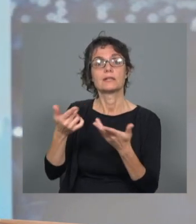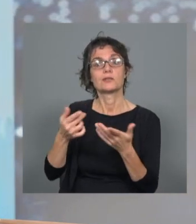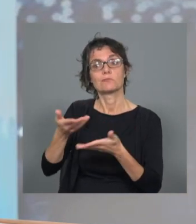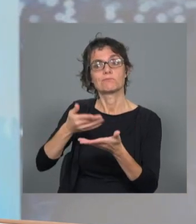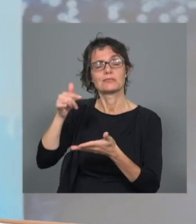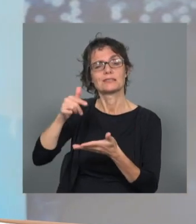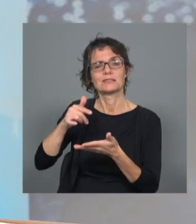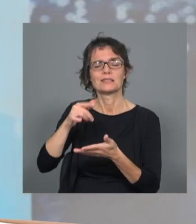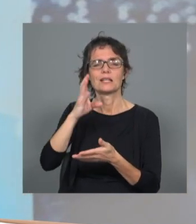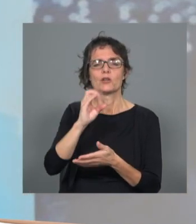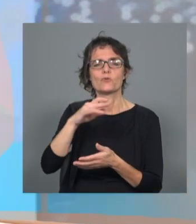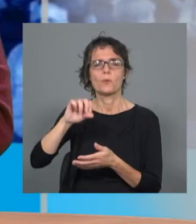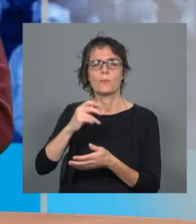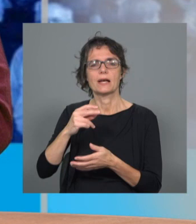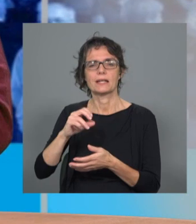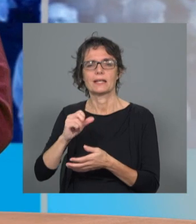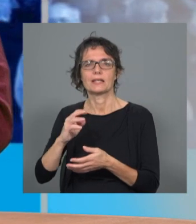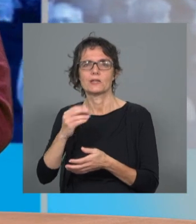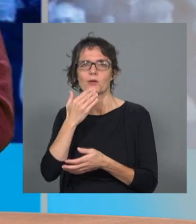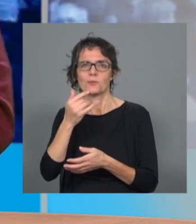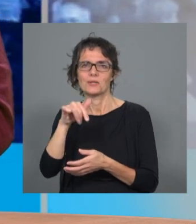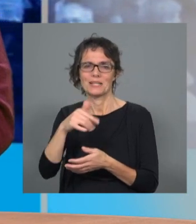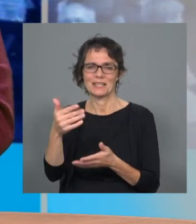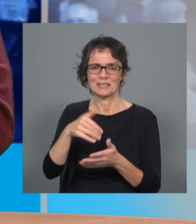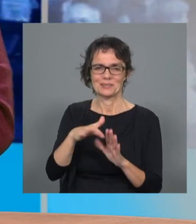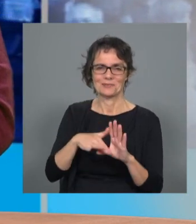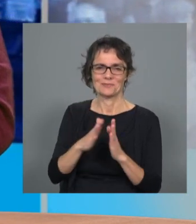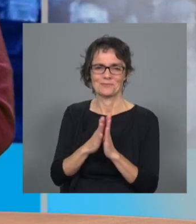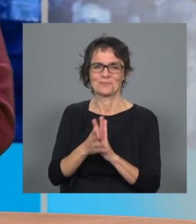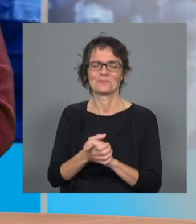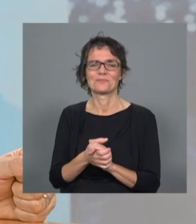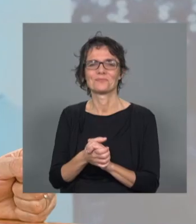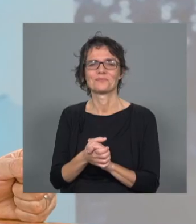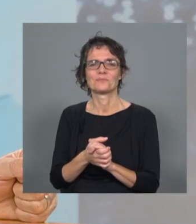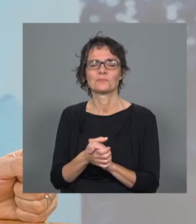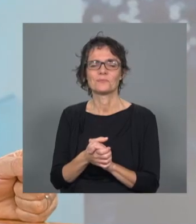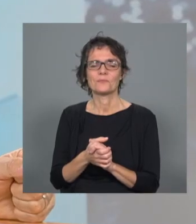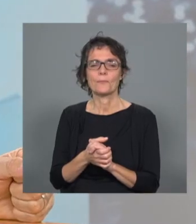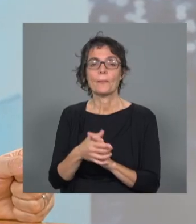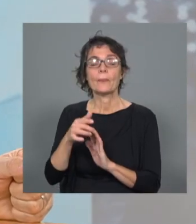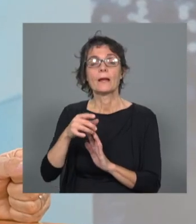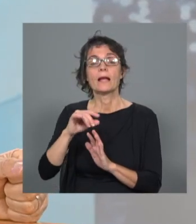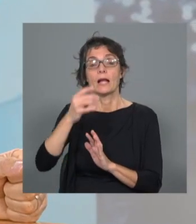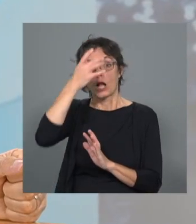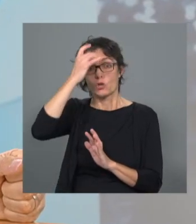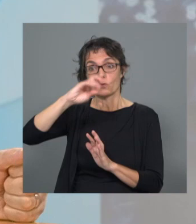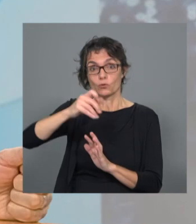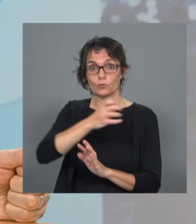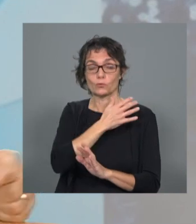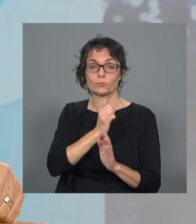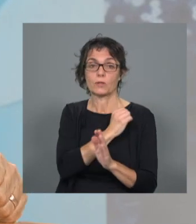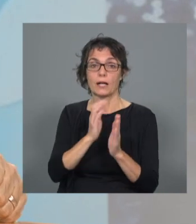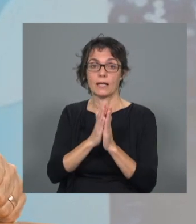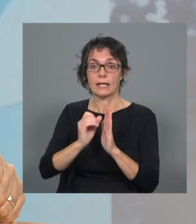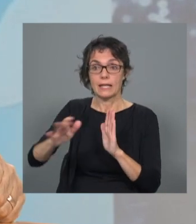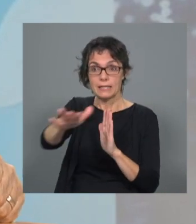João Marques. Boa tarde. Obrigado, João, por estar aqui no programa Eclésia e na Diocese de Setúbal. Esta